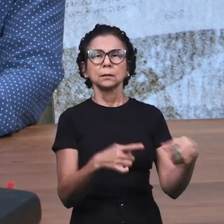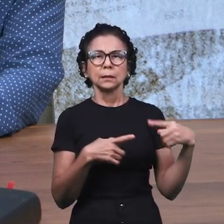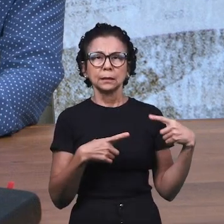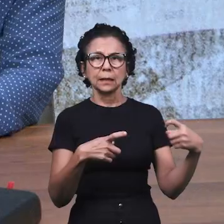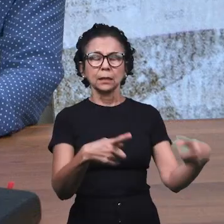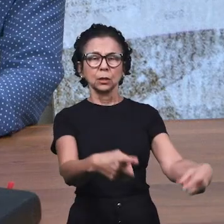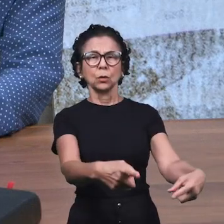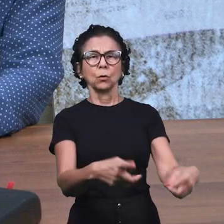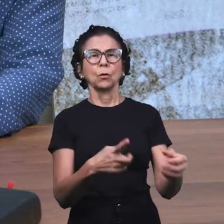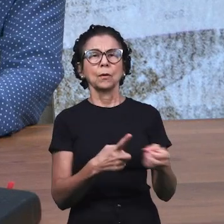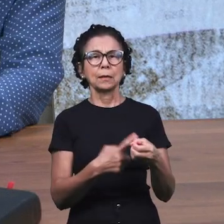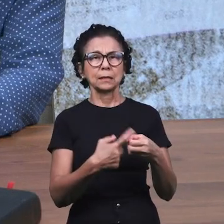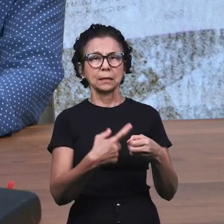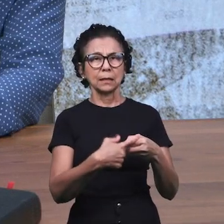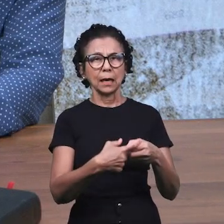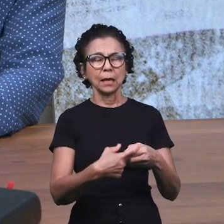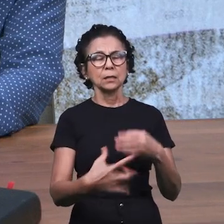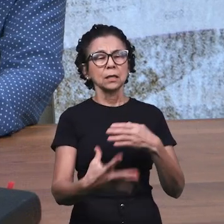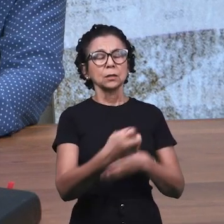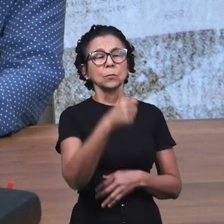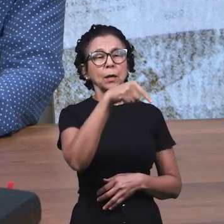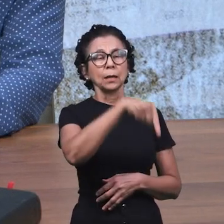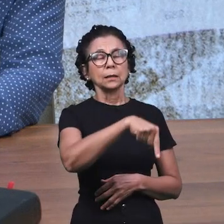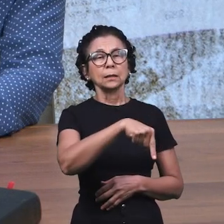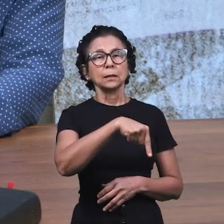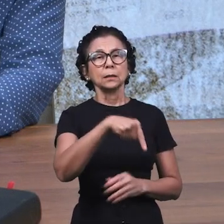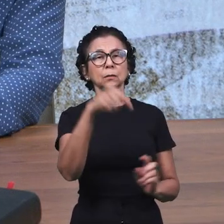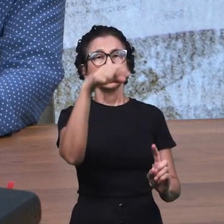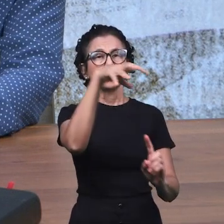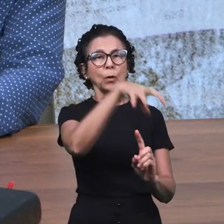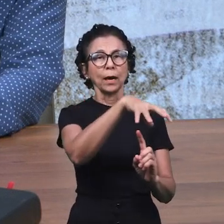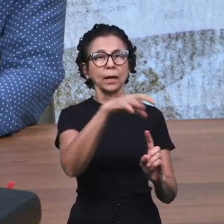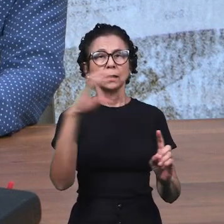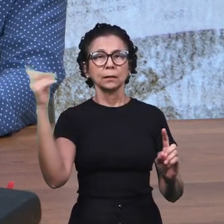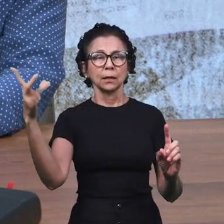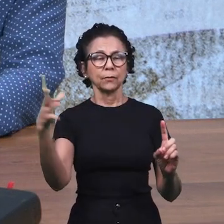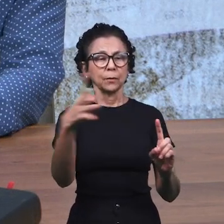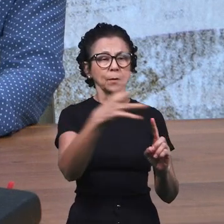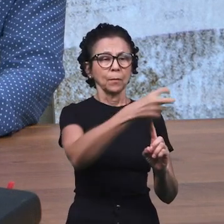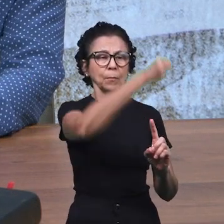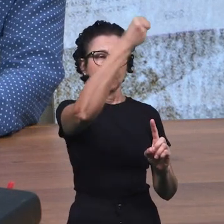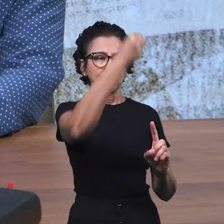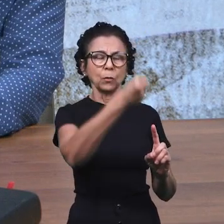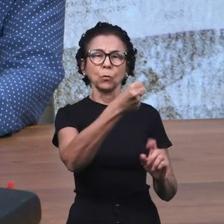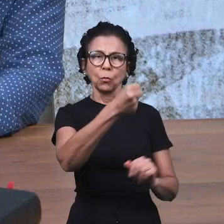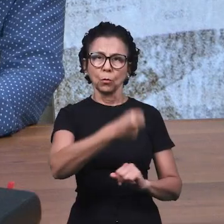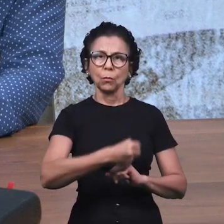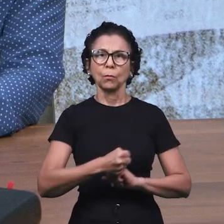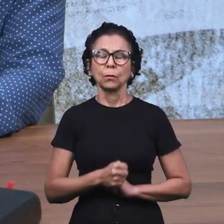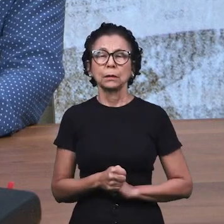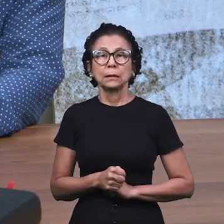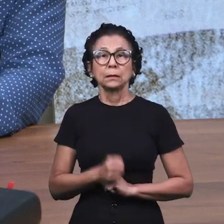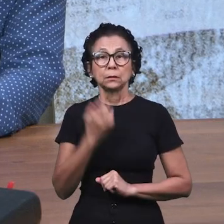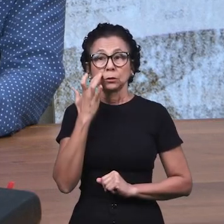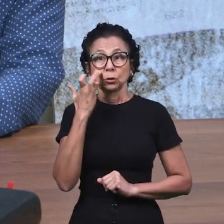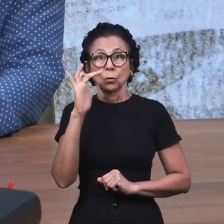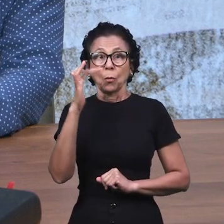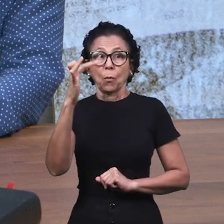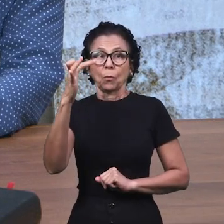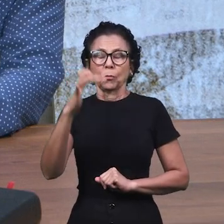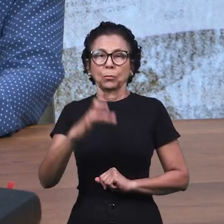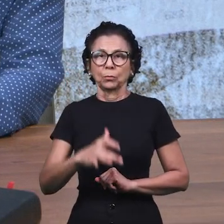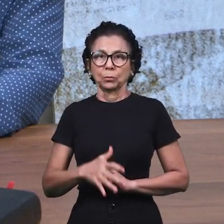tirou a coroa da cabeça do seu rei, cujo peso era de 1 talento de ouro, e havia